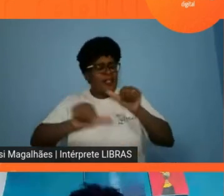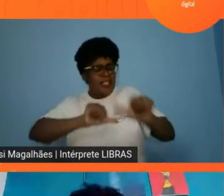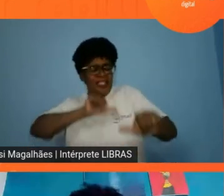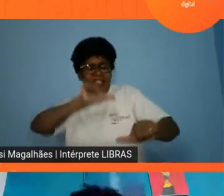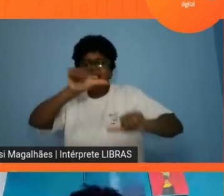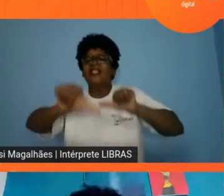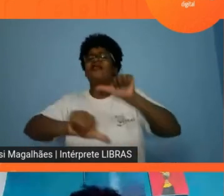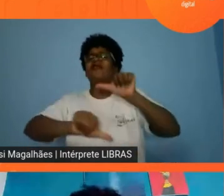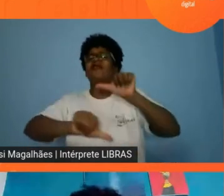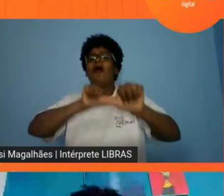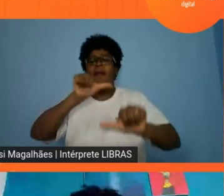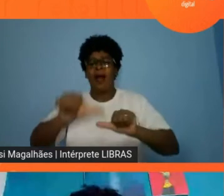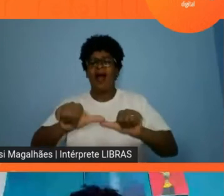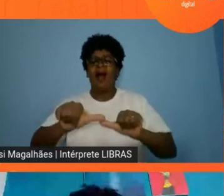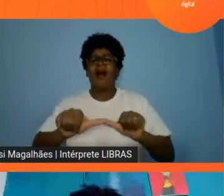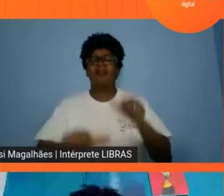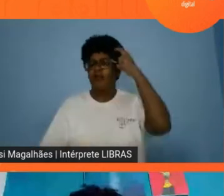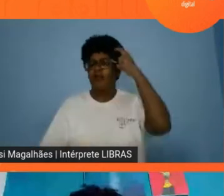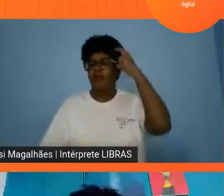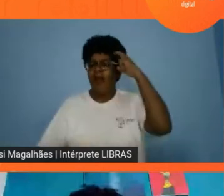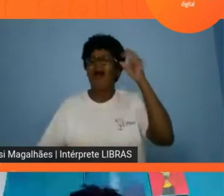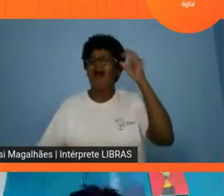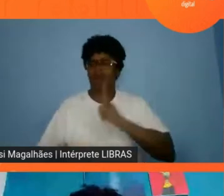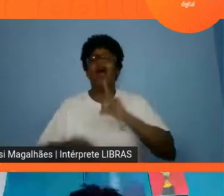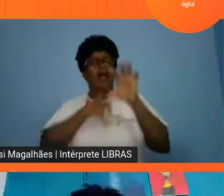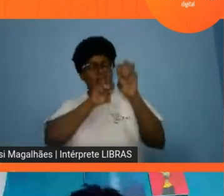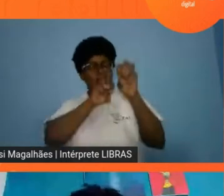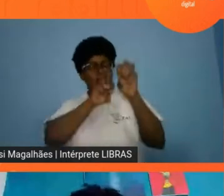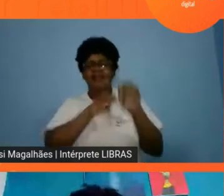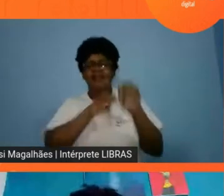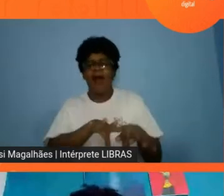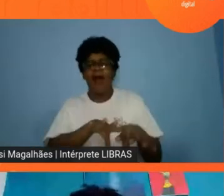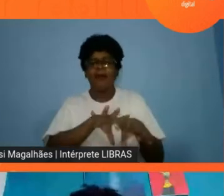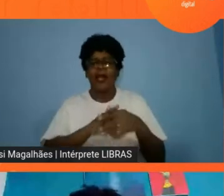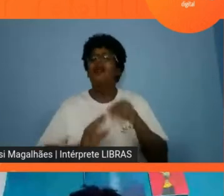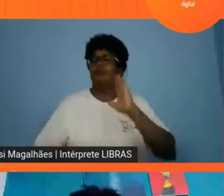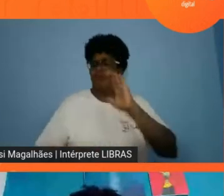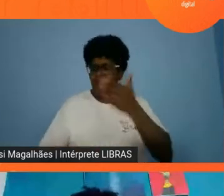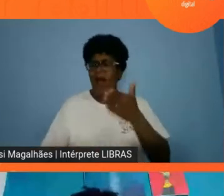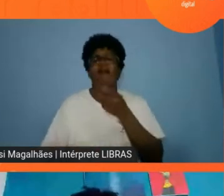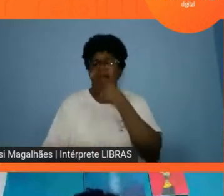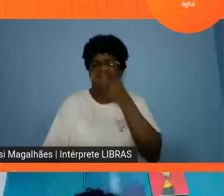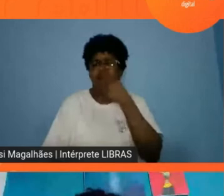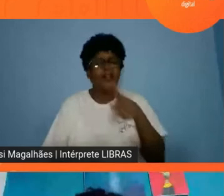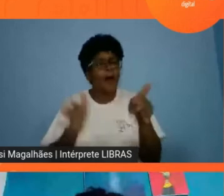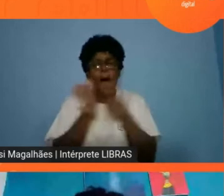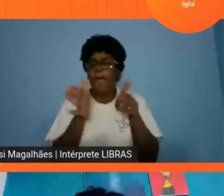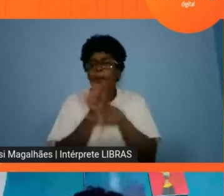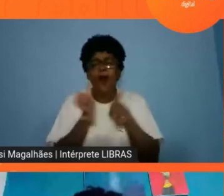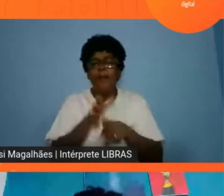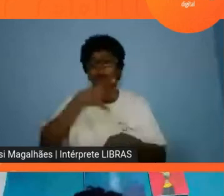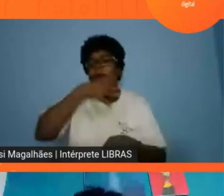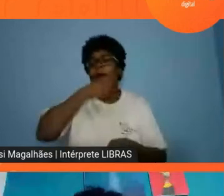de transformação por meio da educação, já citando o próprio Paulo Freire, né, de não